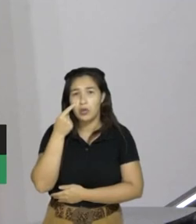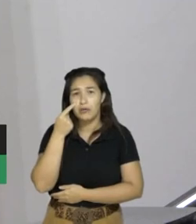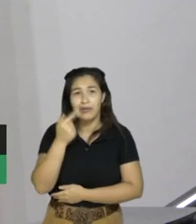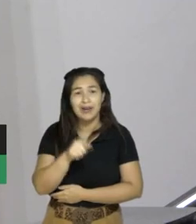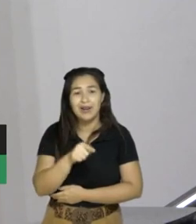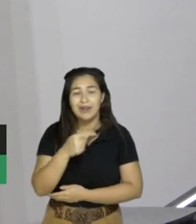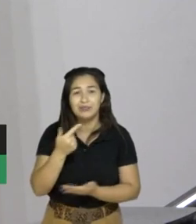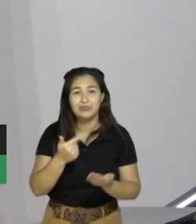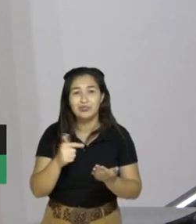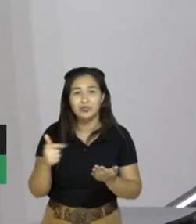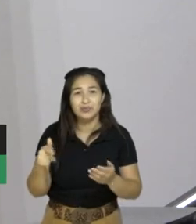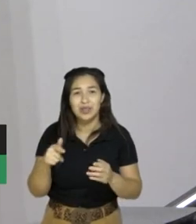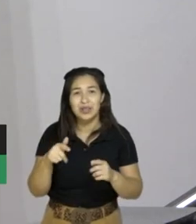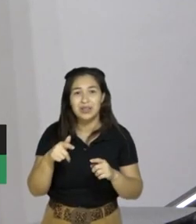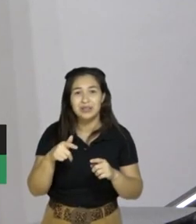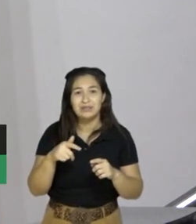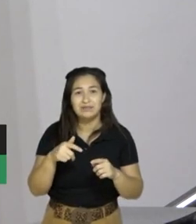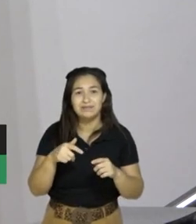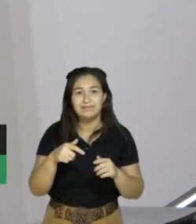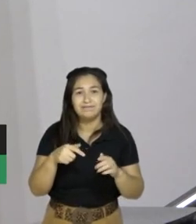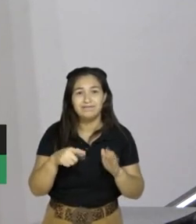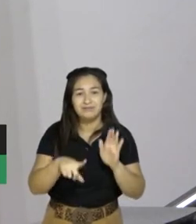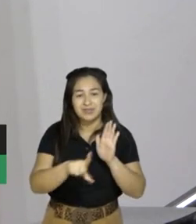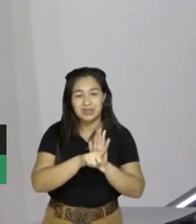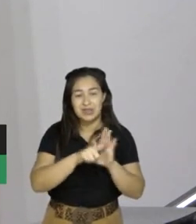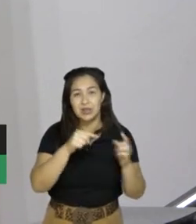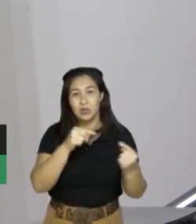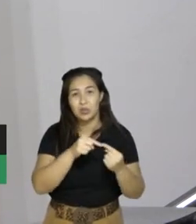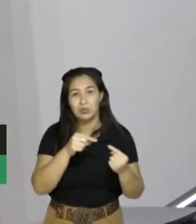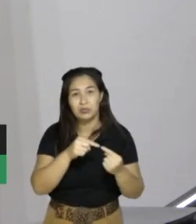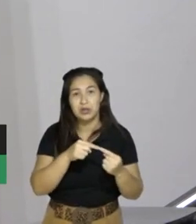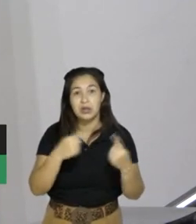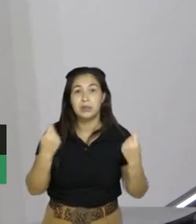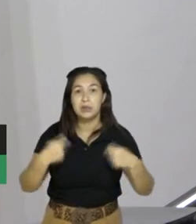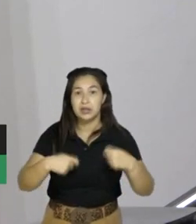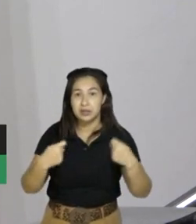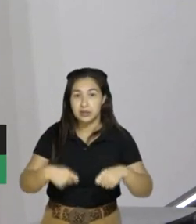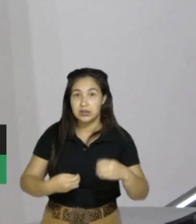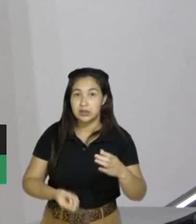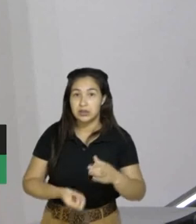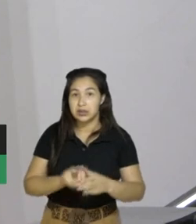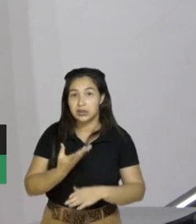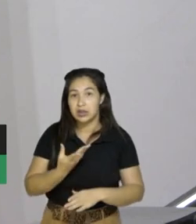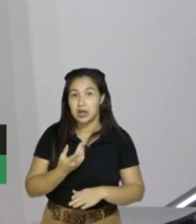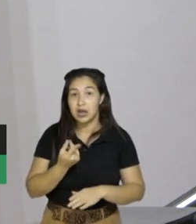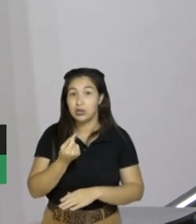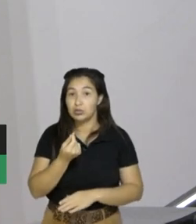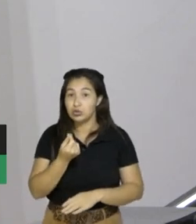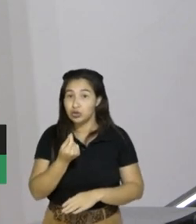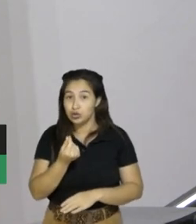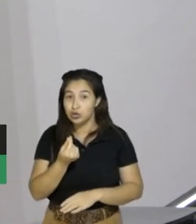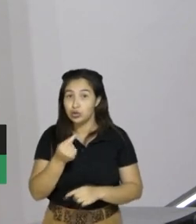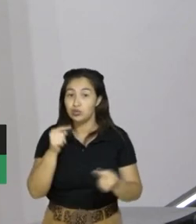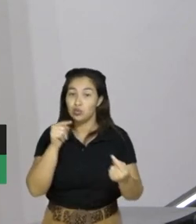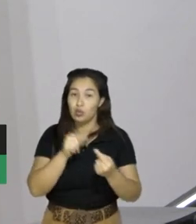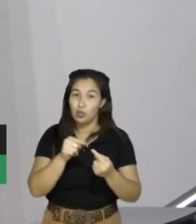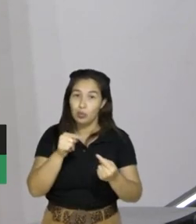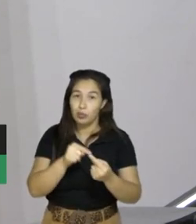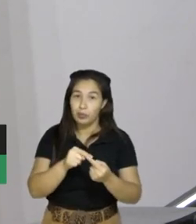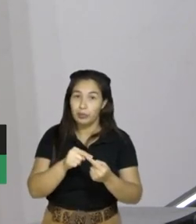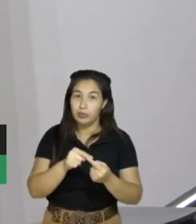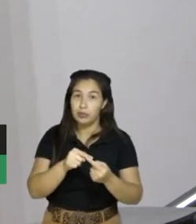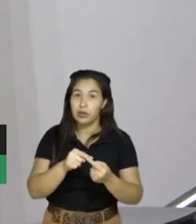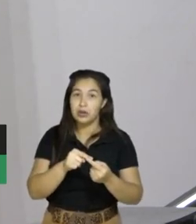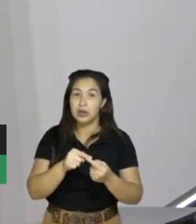regulamentação entendi e nós pisávamos criar um fundo específico para atender essa